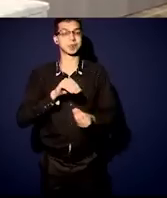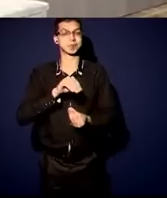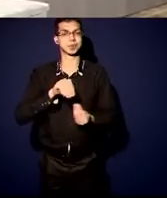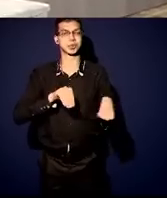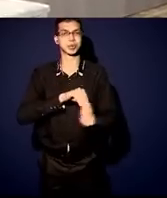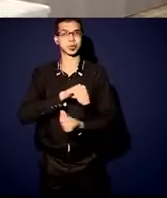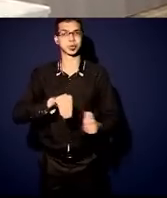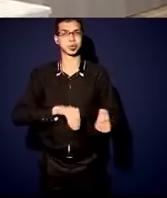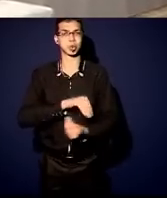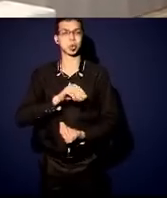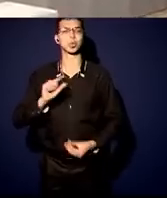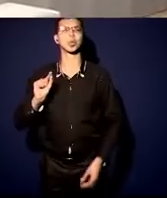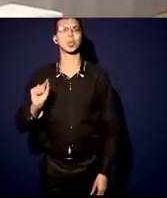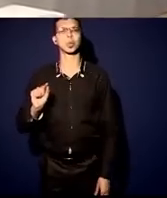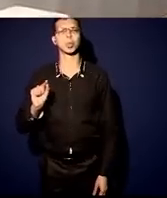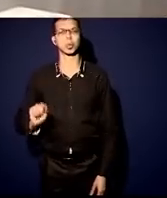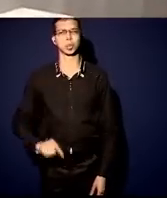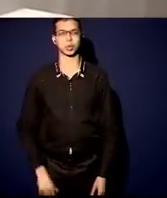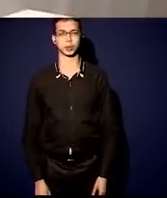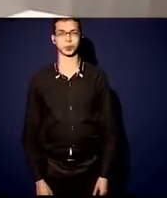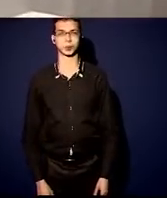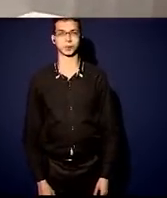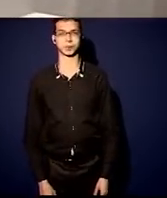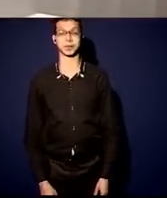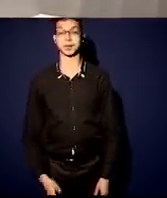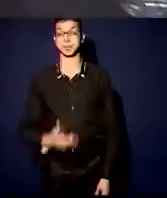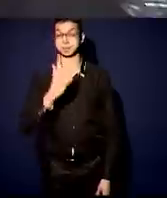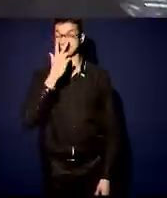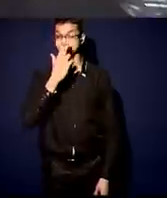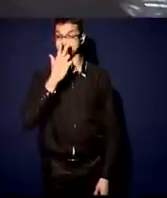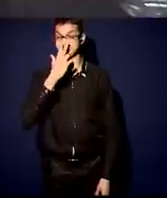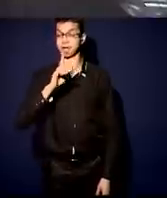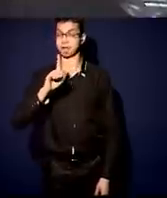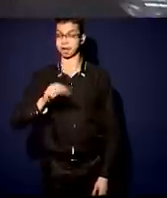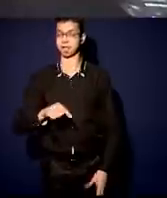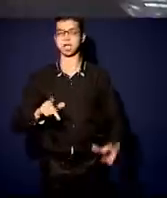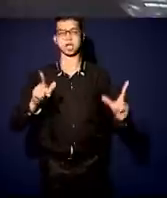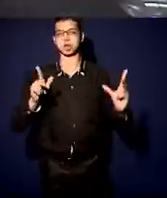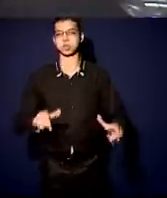uma ameaça uma